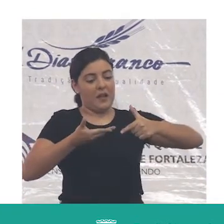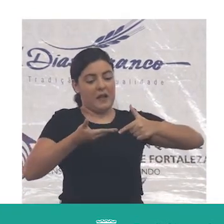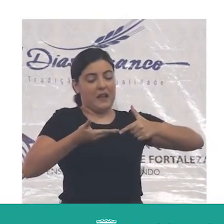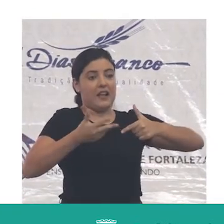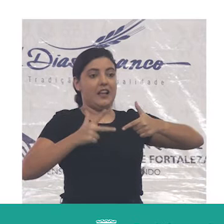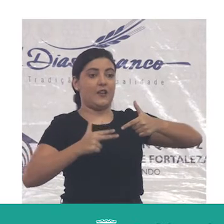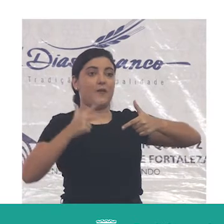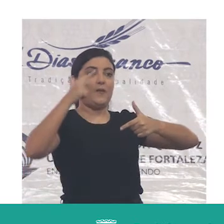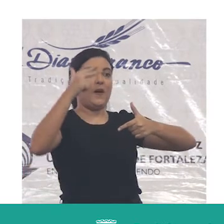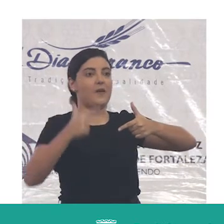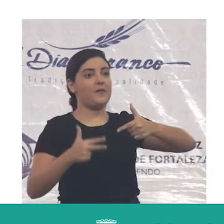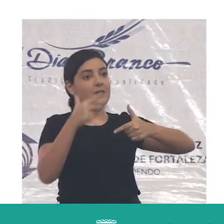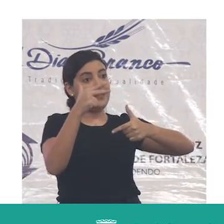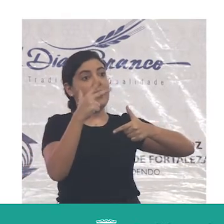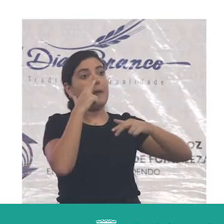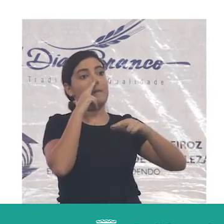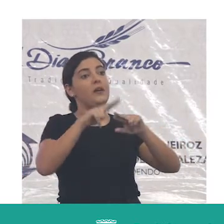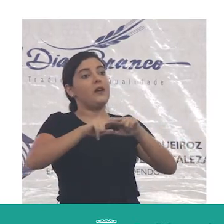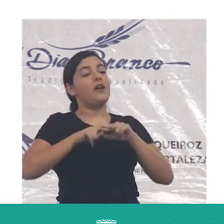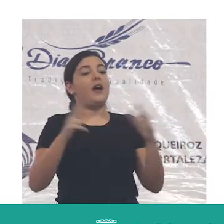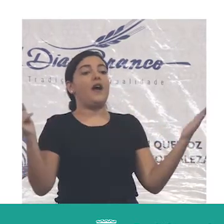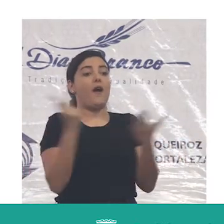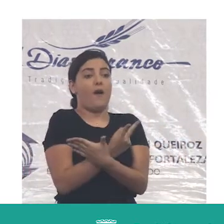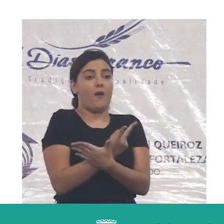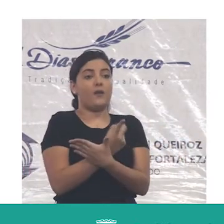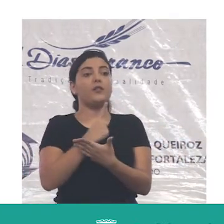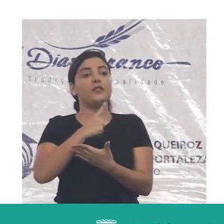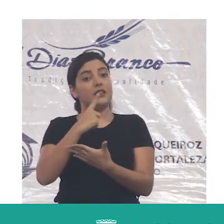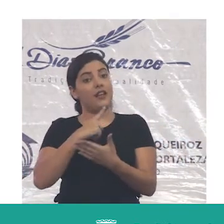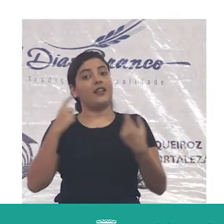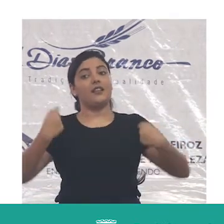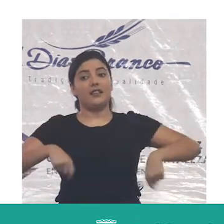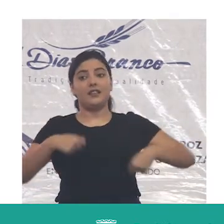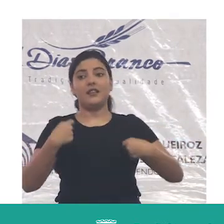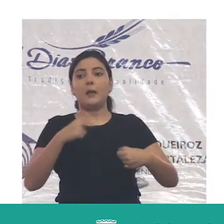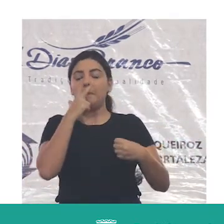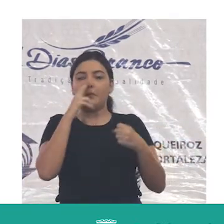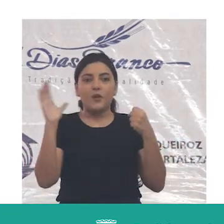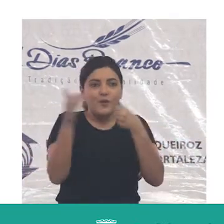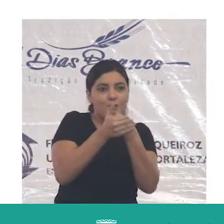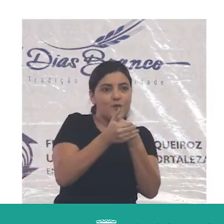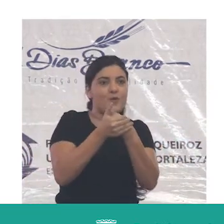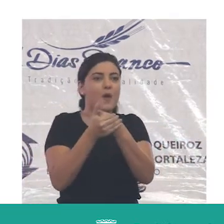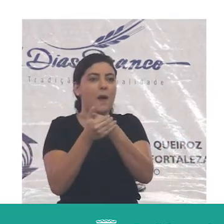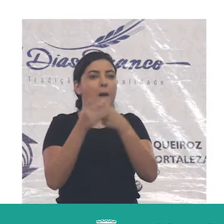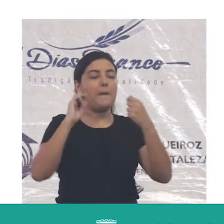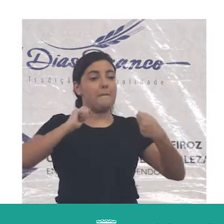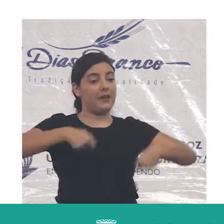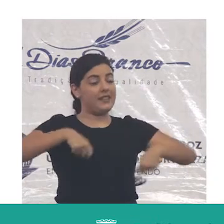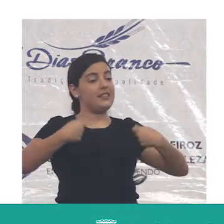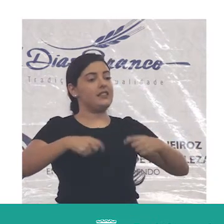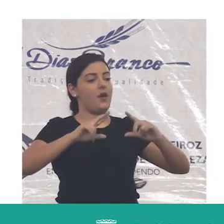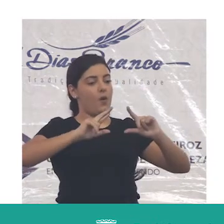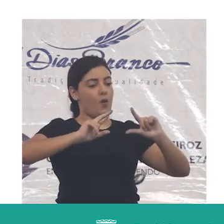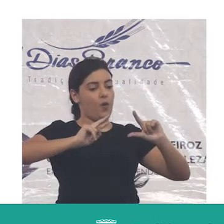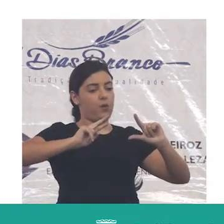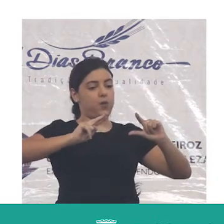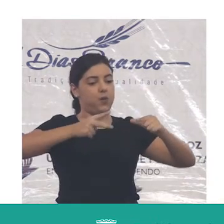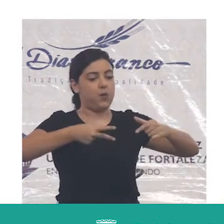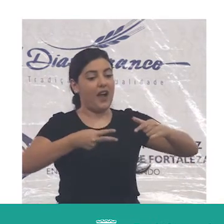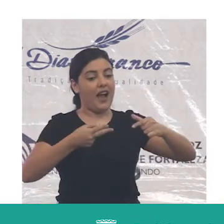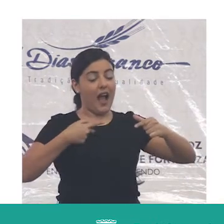grande bizu. Muitas vezes os prismas estão escondidos através dessa ideia que vocês estão